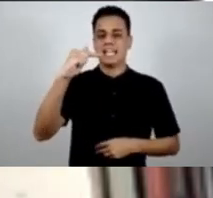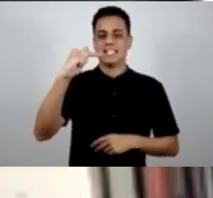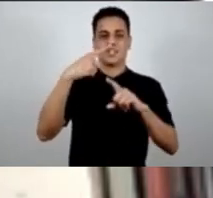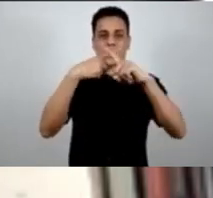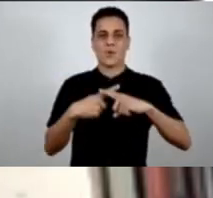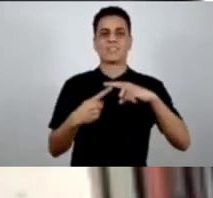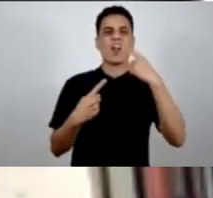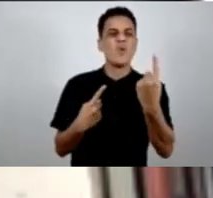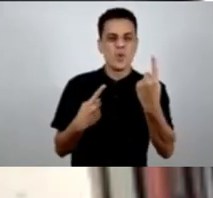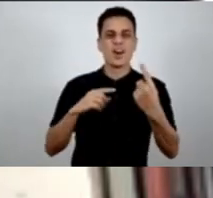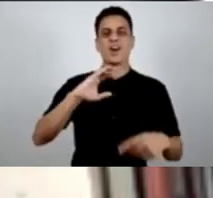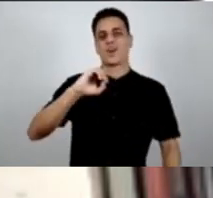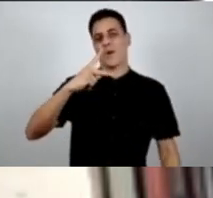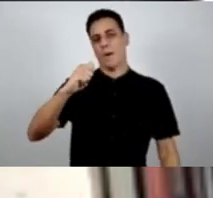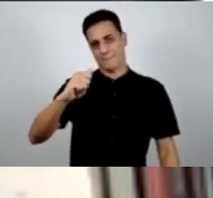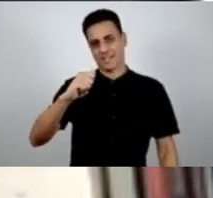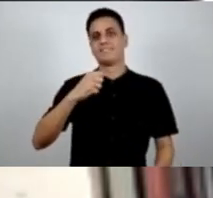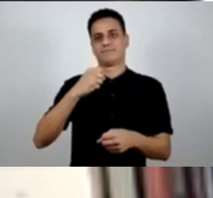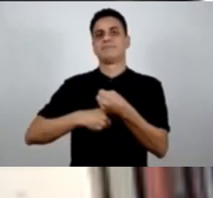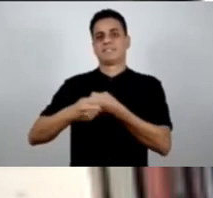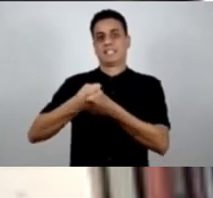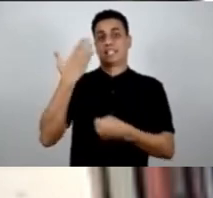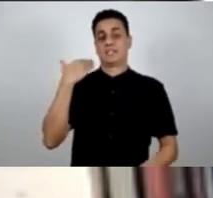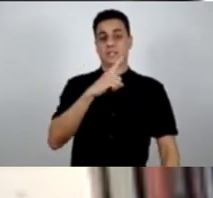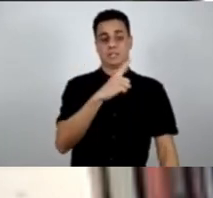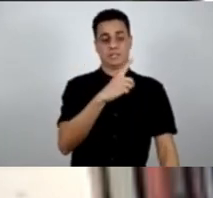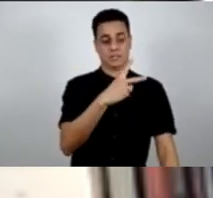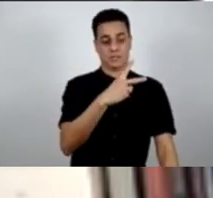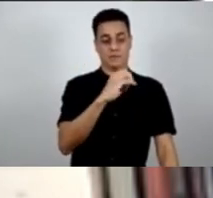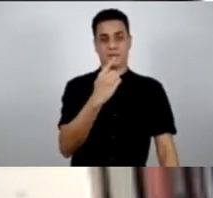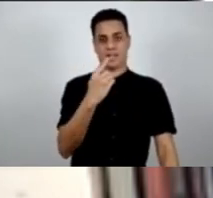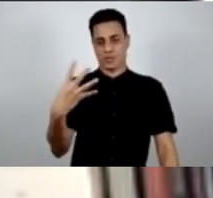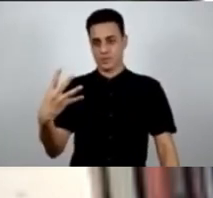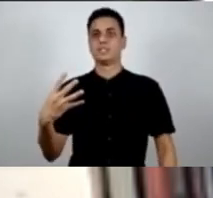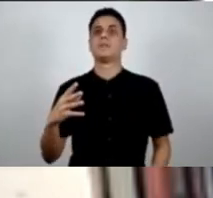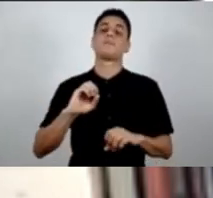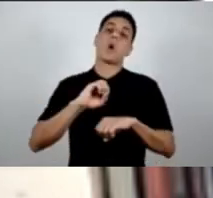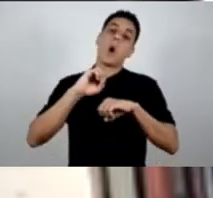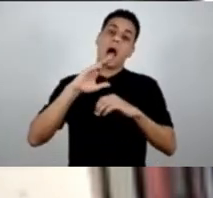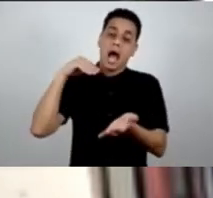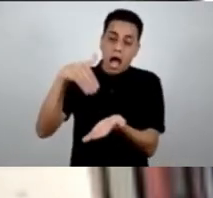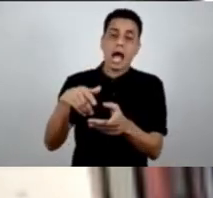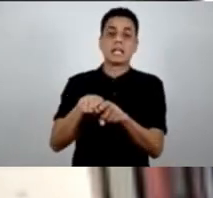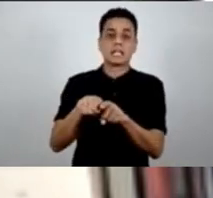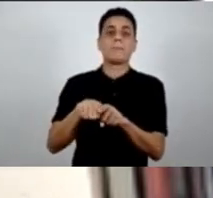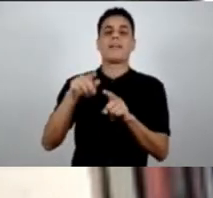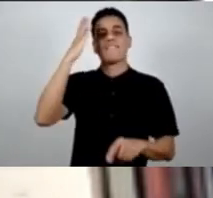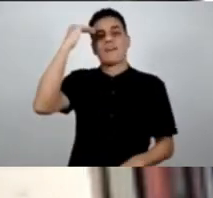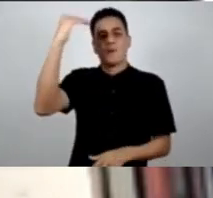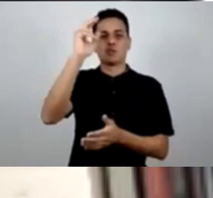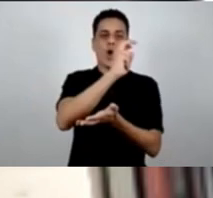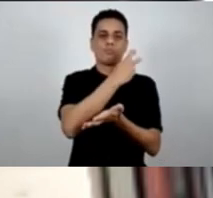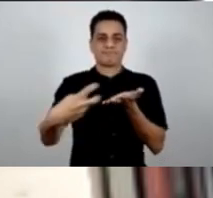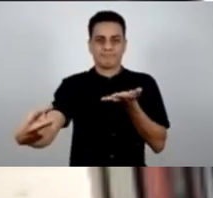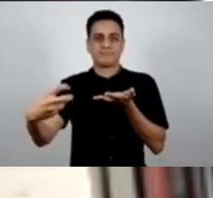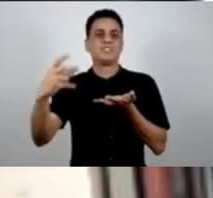tudo que ocorreu nos últimos 2 anos, não é? Desde o famoso golpe ou impeachment da Dilma, não é? Nossa imagem se deteriorou